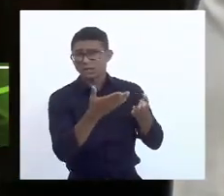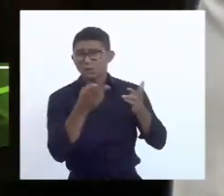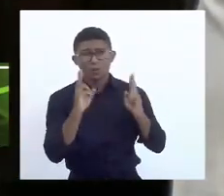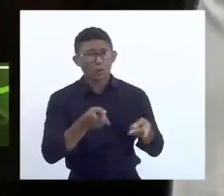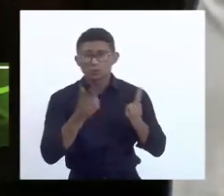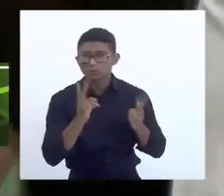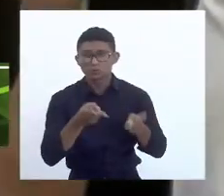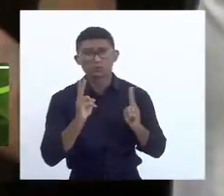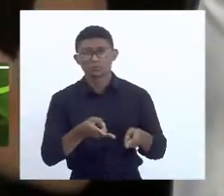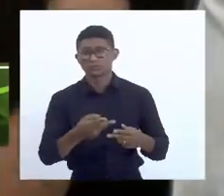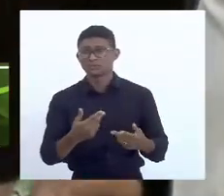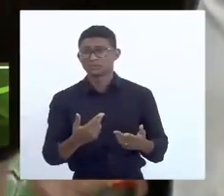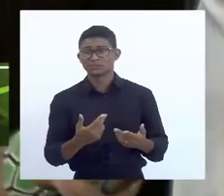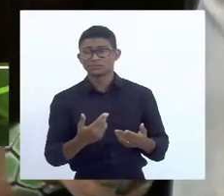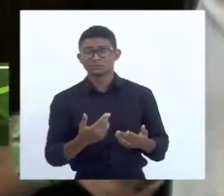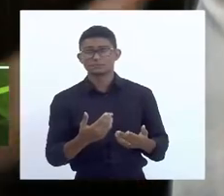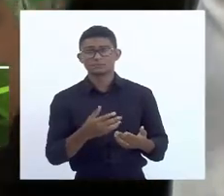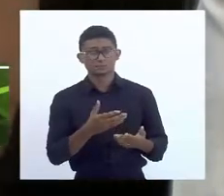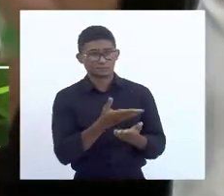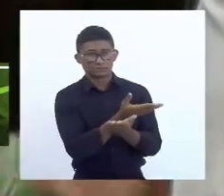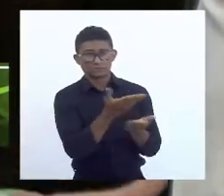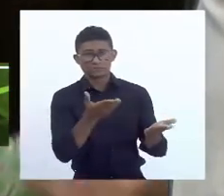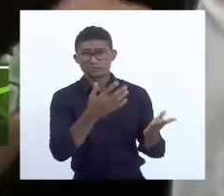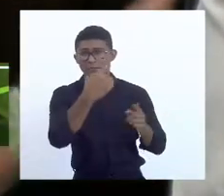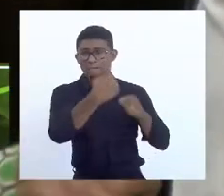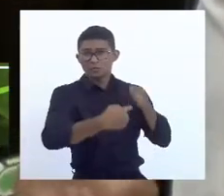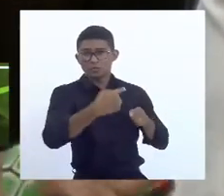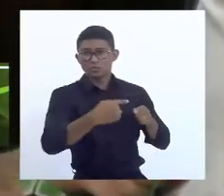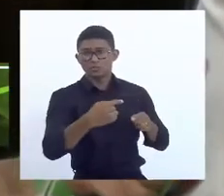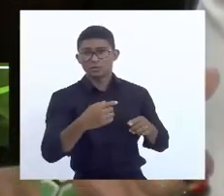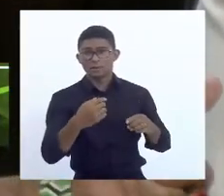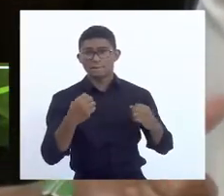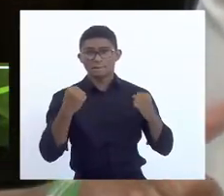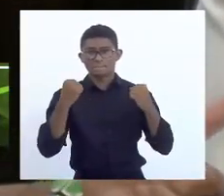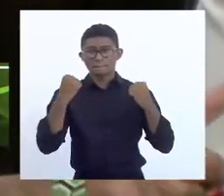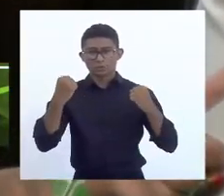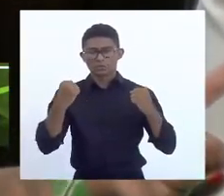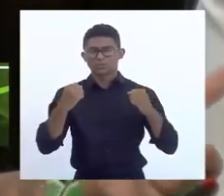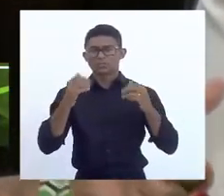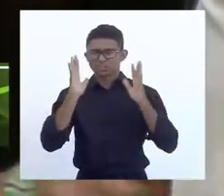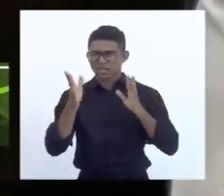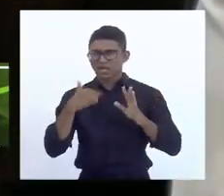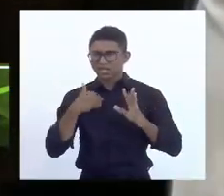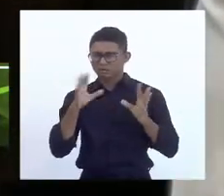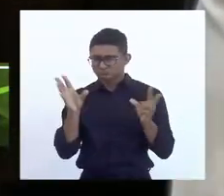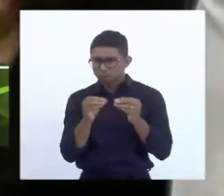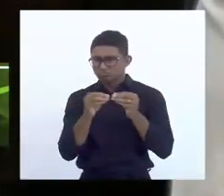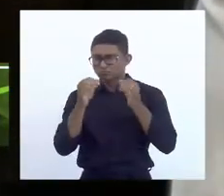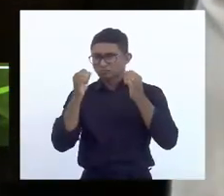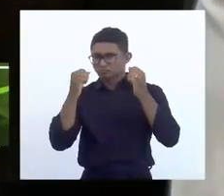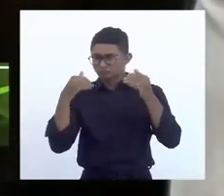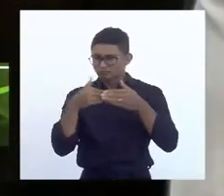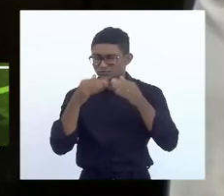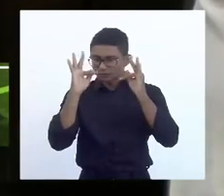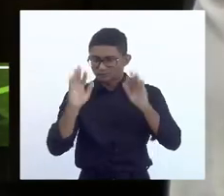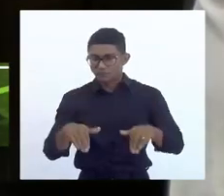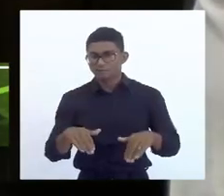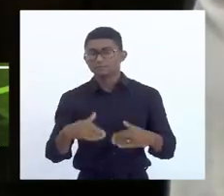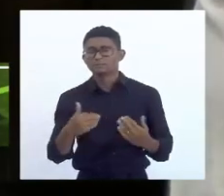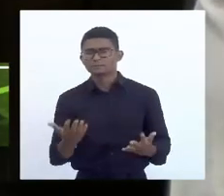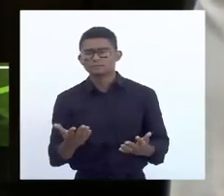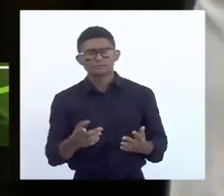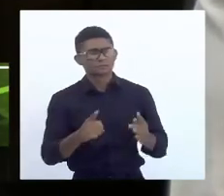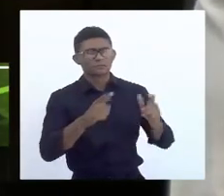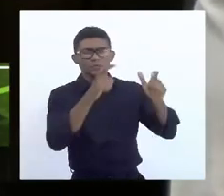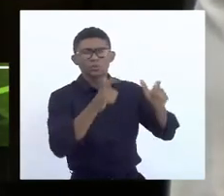política institucional carrega a esfera de poder e a esfera do espaço público. Eu estou caminhando para concluir, Renatinha. E lugar de poder não é entendido como